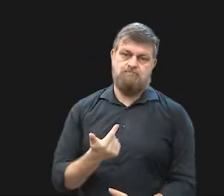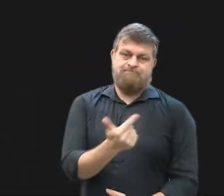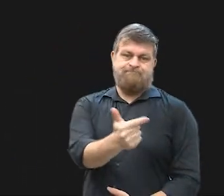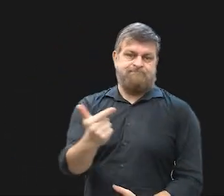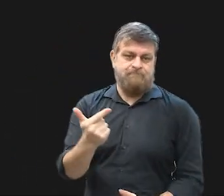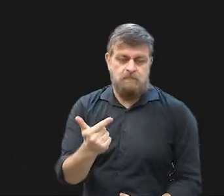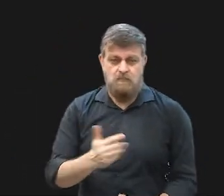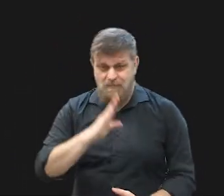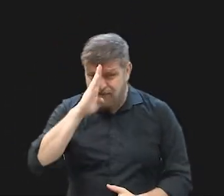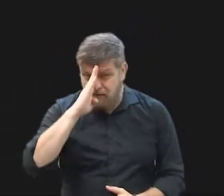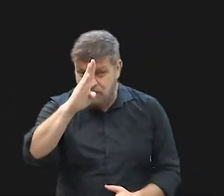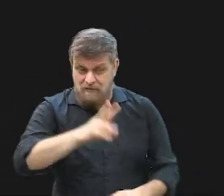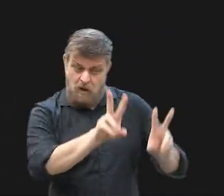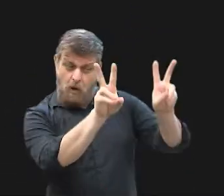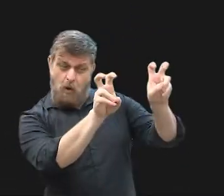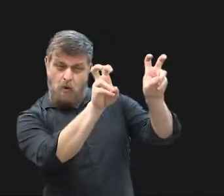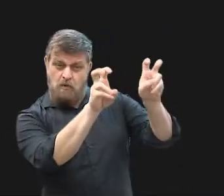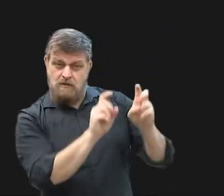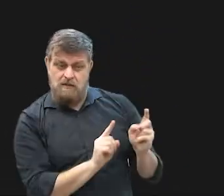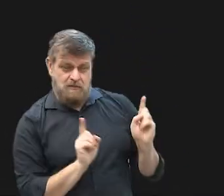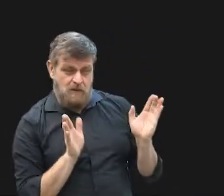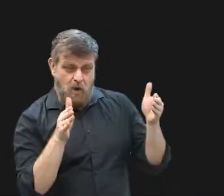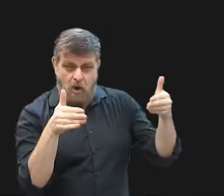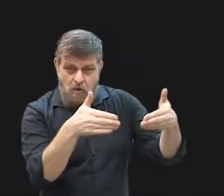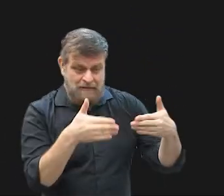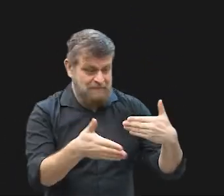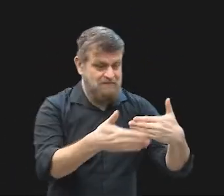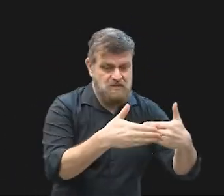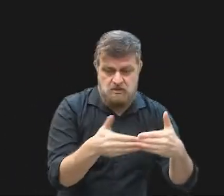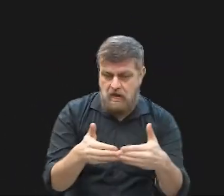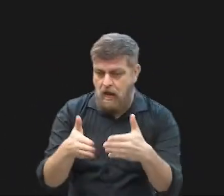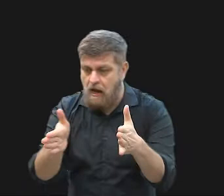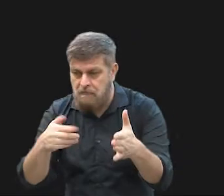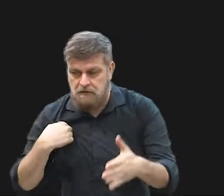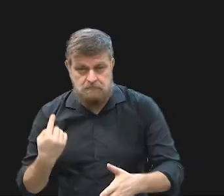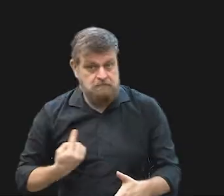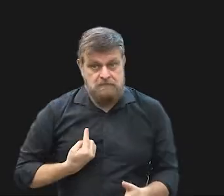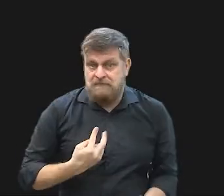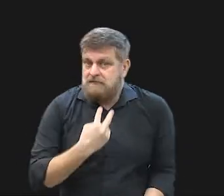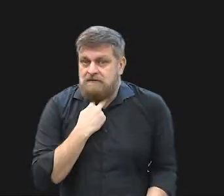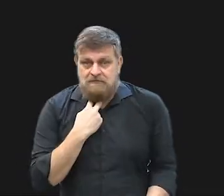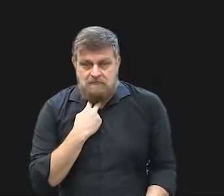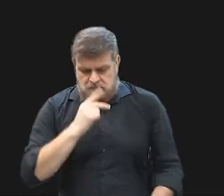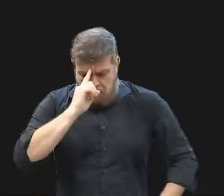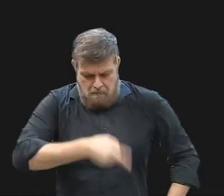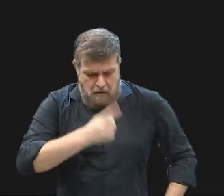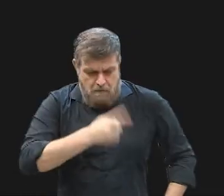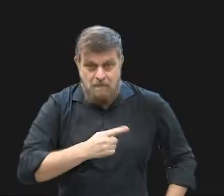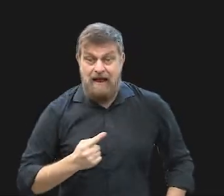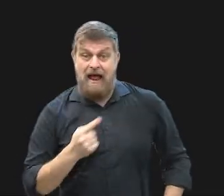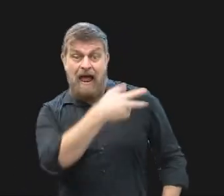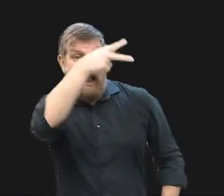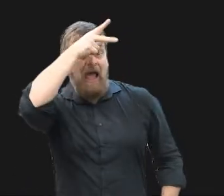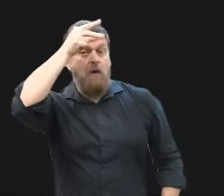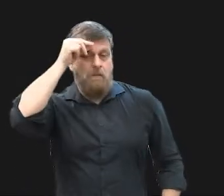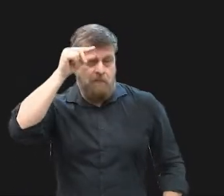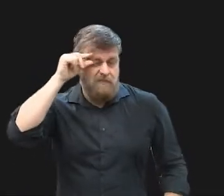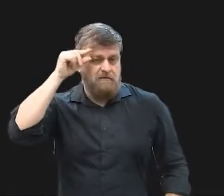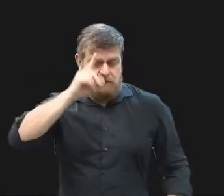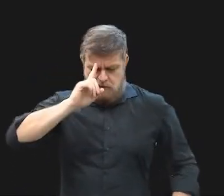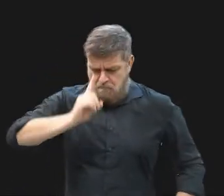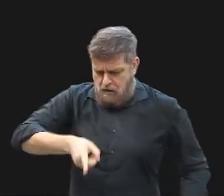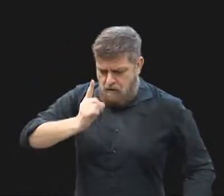Principalmente nos assuntos relacionados a abrir, a fechar, a pandemia, fica muito a critério do Poder Executivo